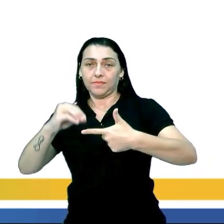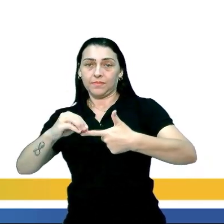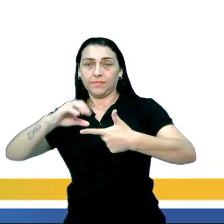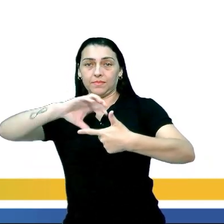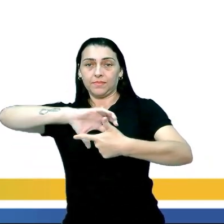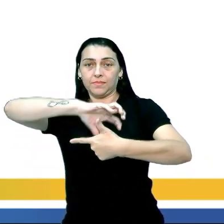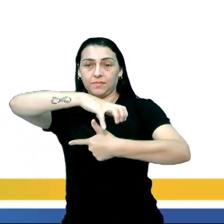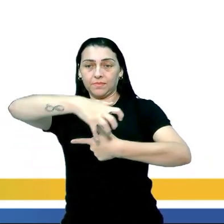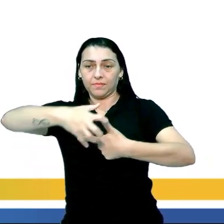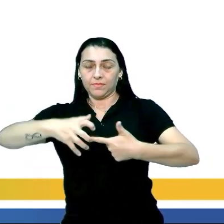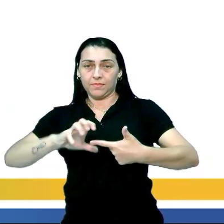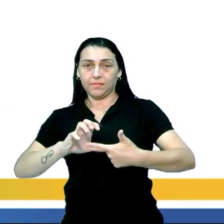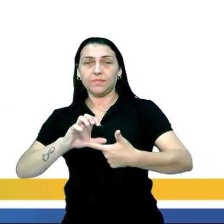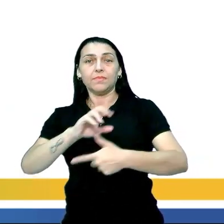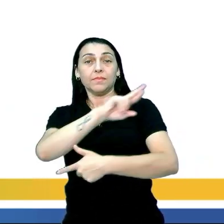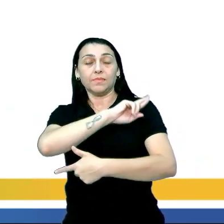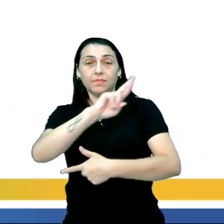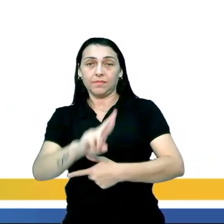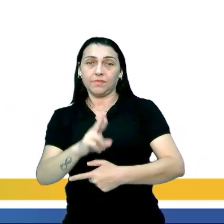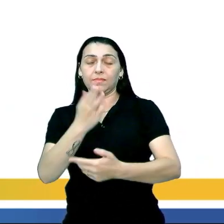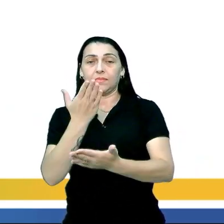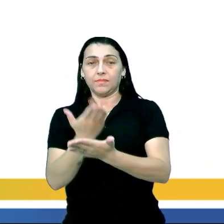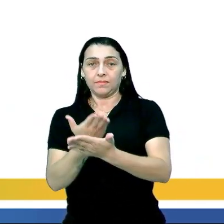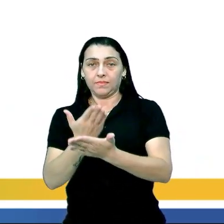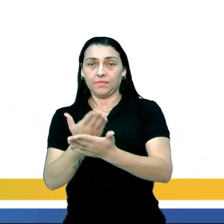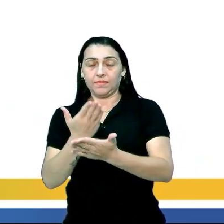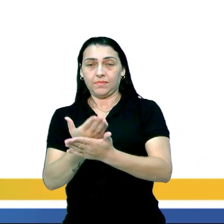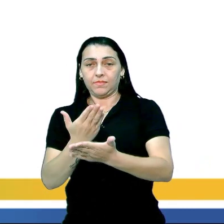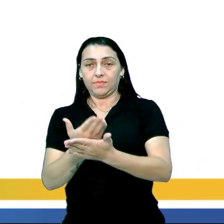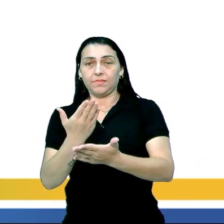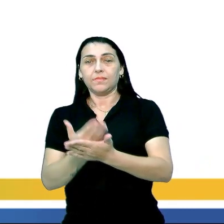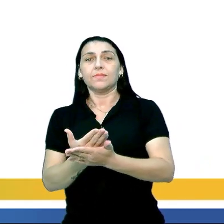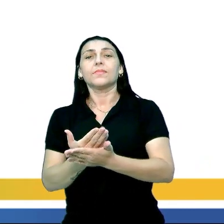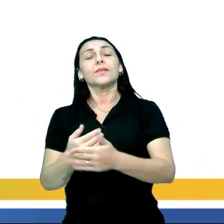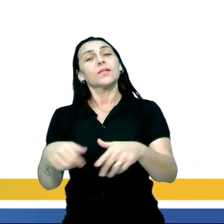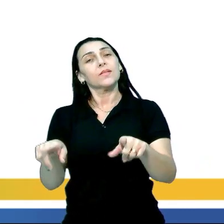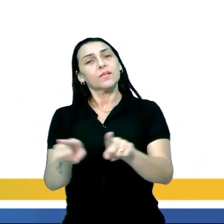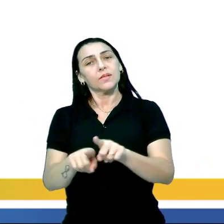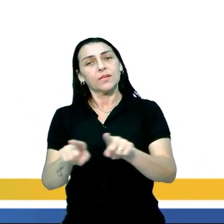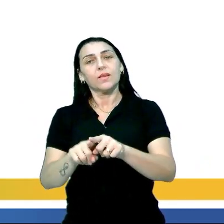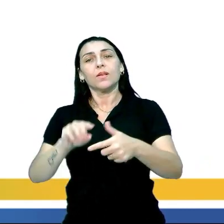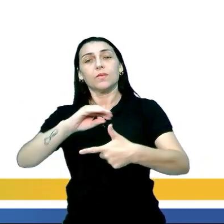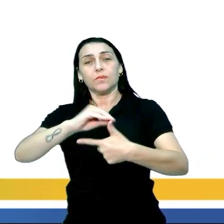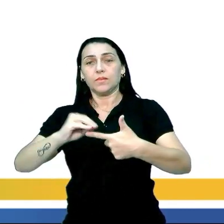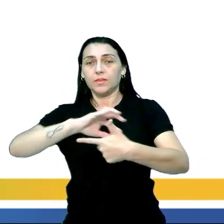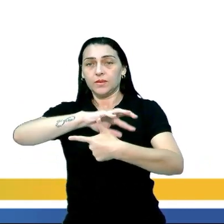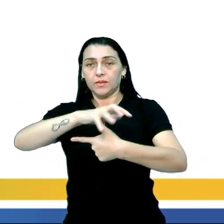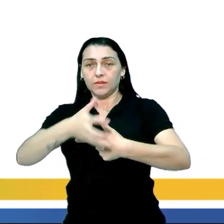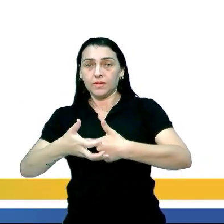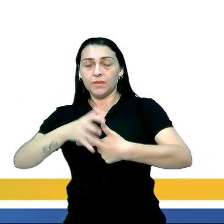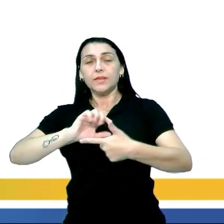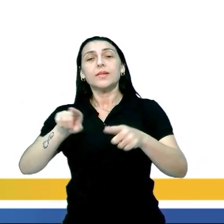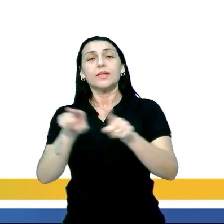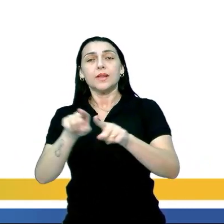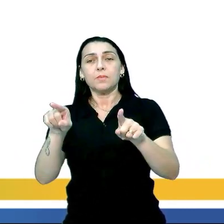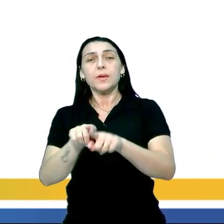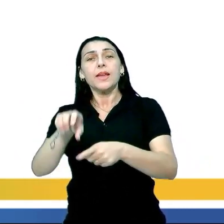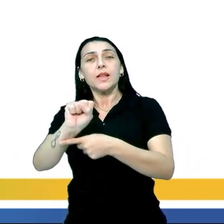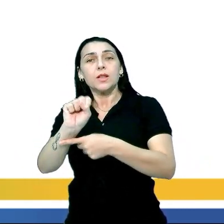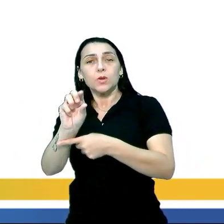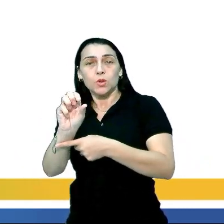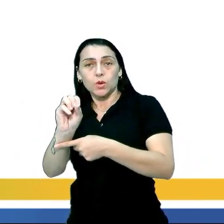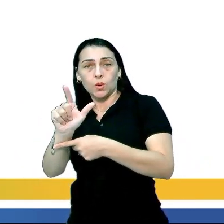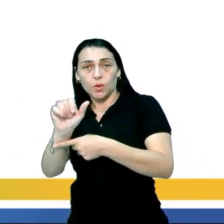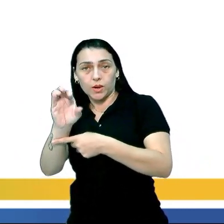a responsável pelo estudo das figuras geométricas espaciais, como o próprio nome diz. Também chamada de sólidos